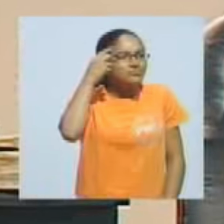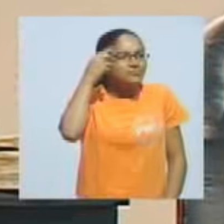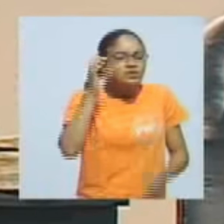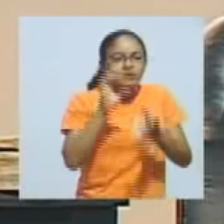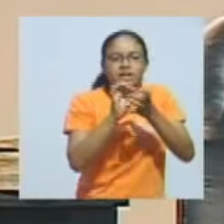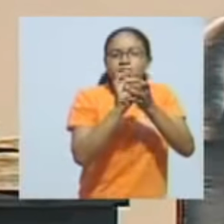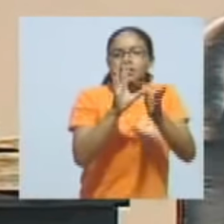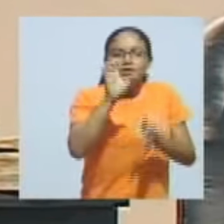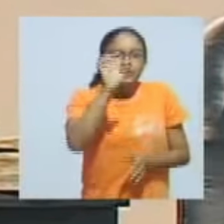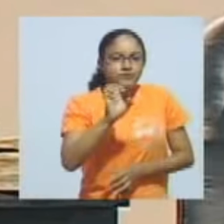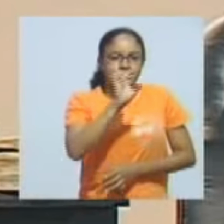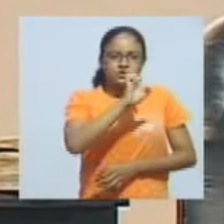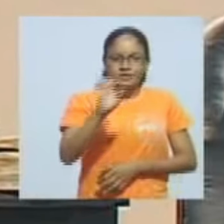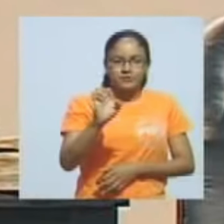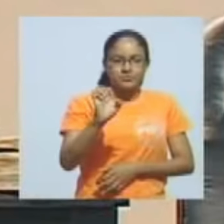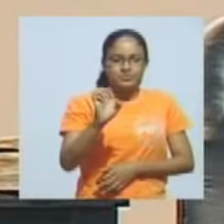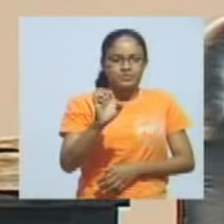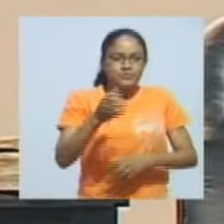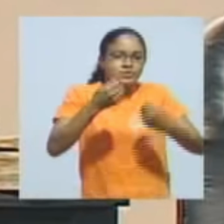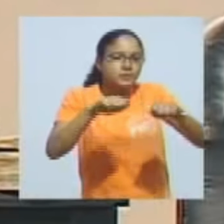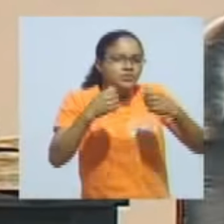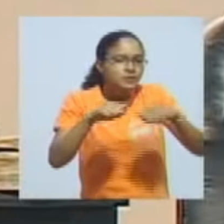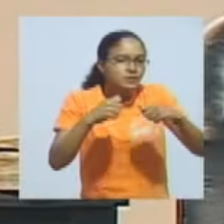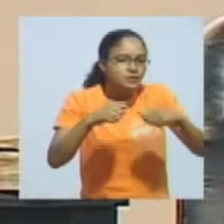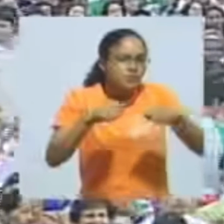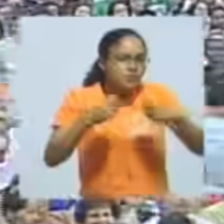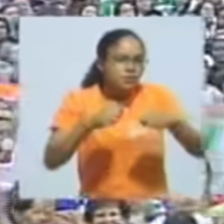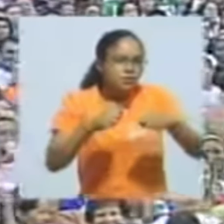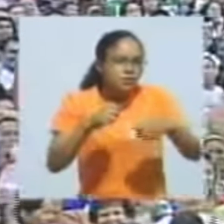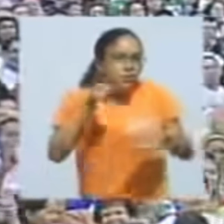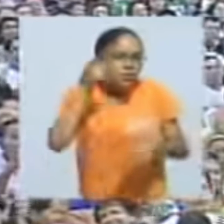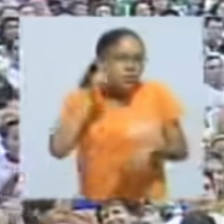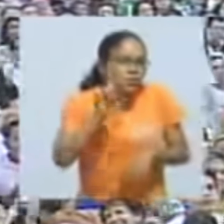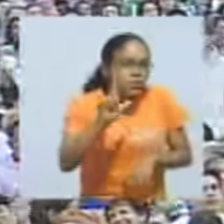mas ai de mim.